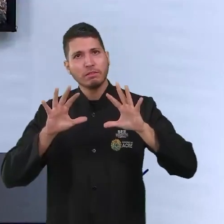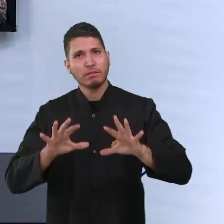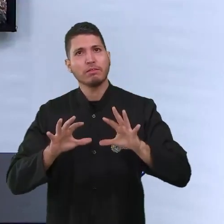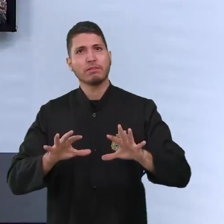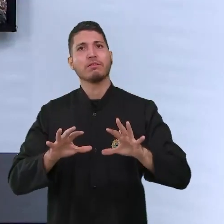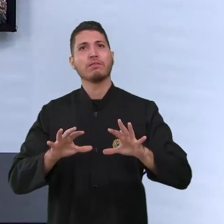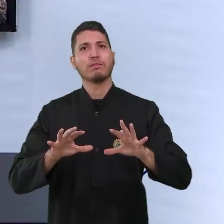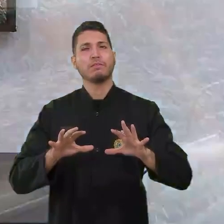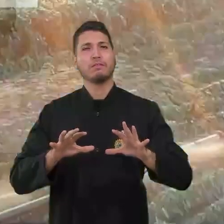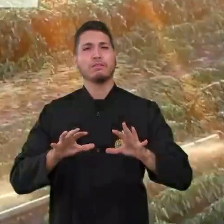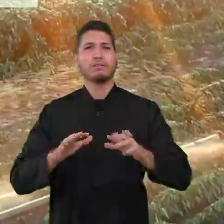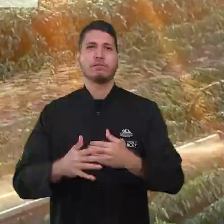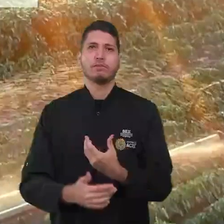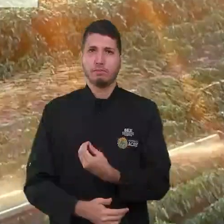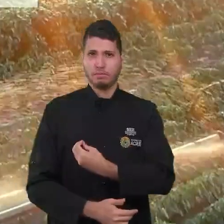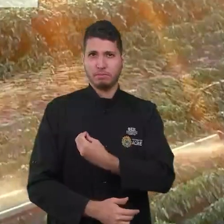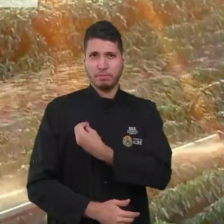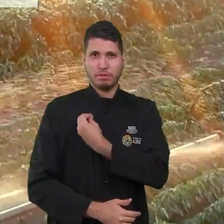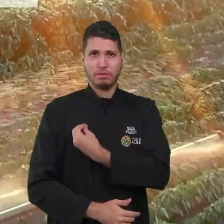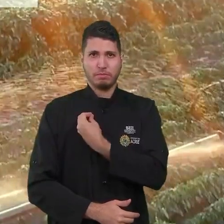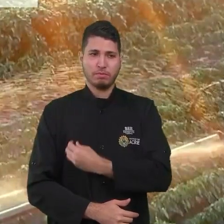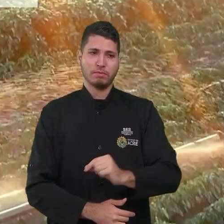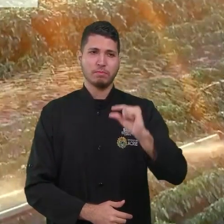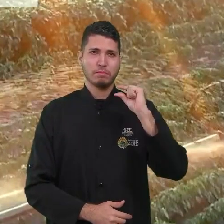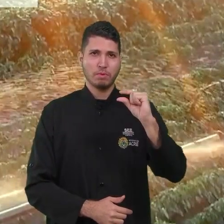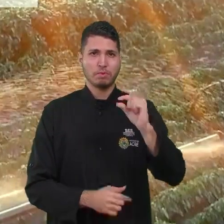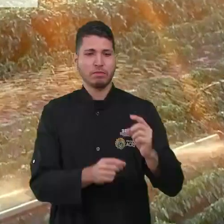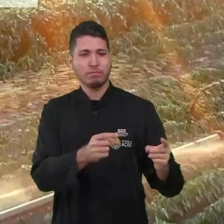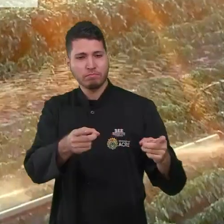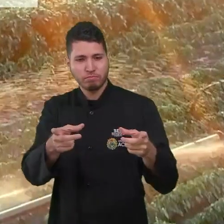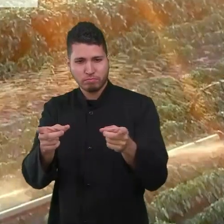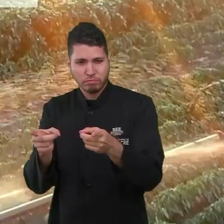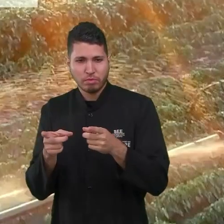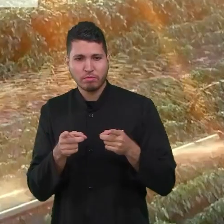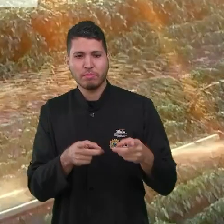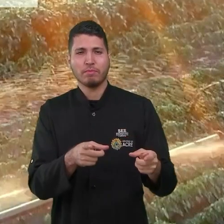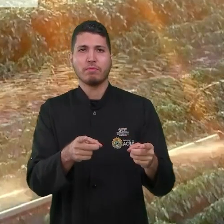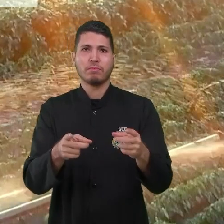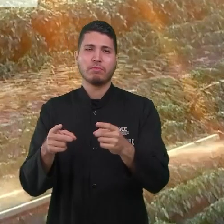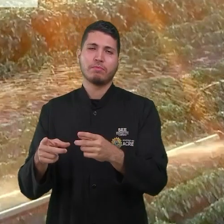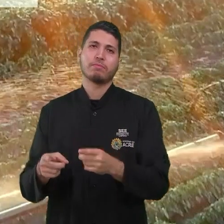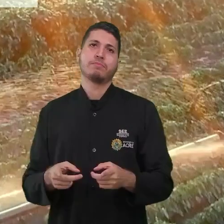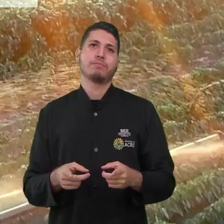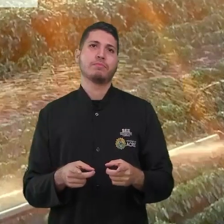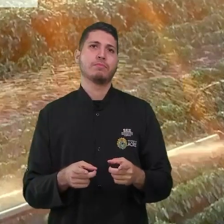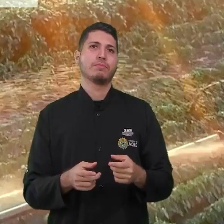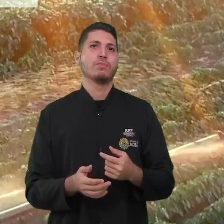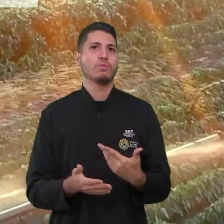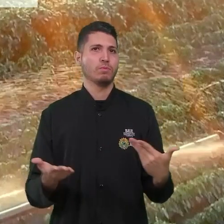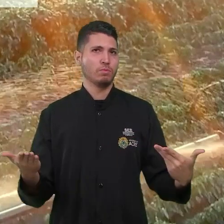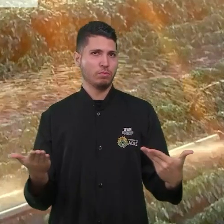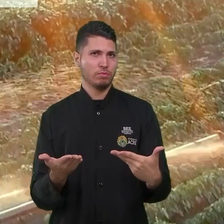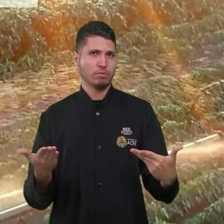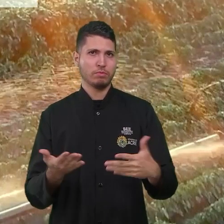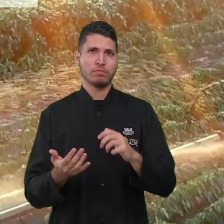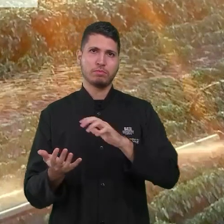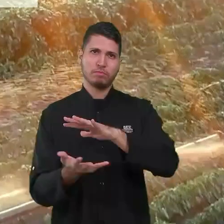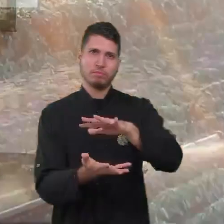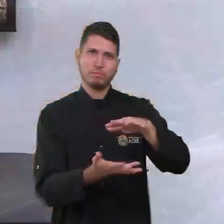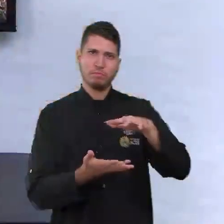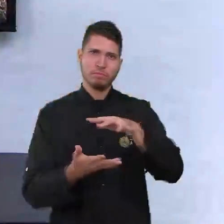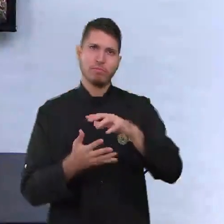têm baixa participação no comércio de produtos com alto valor agregado, porque hoje no mundo, com a